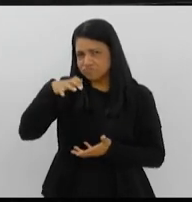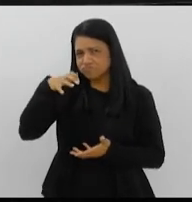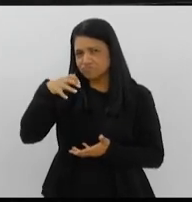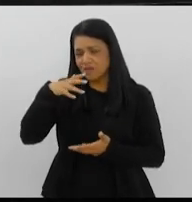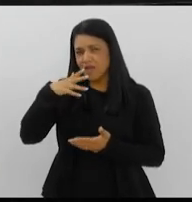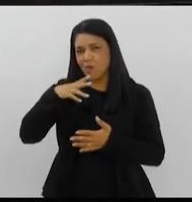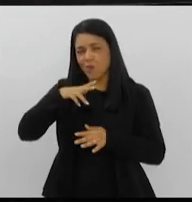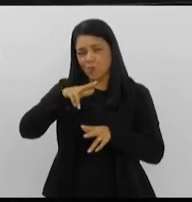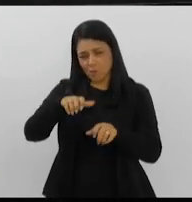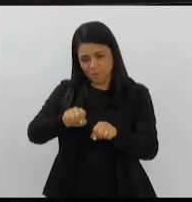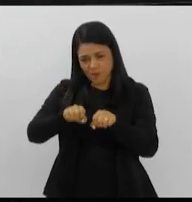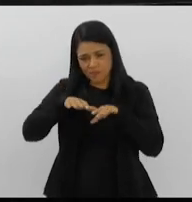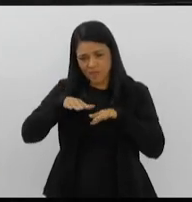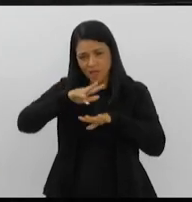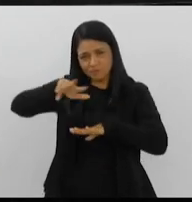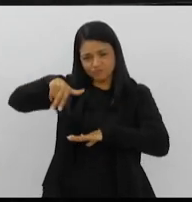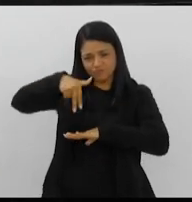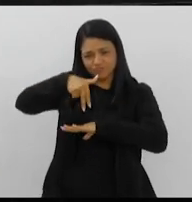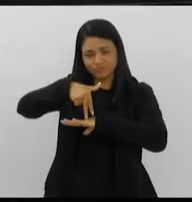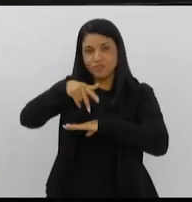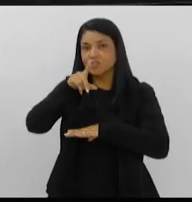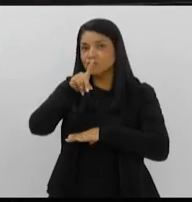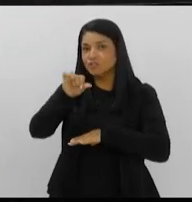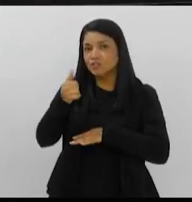plenário, dia dos namorados,